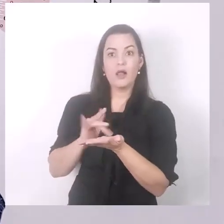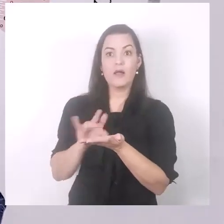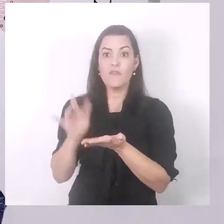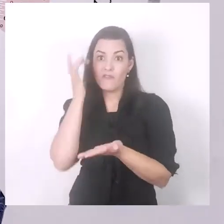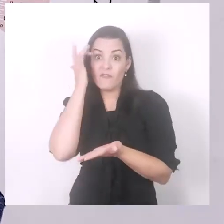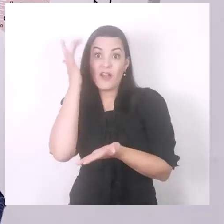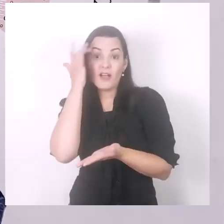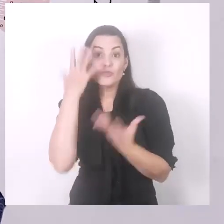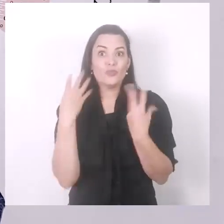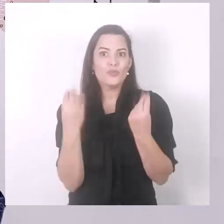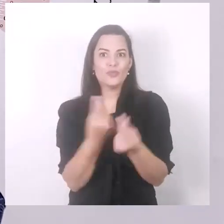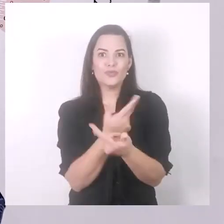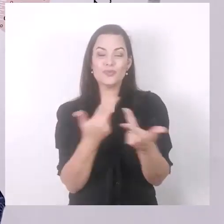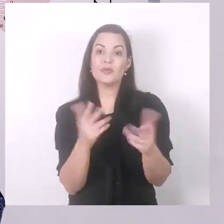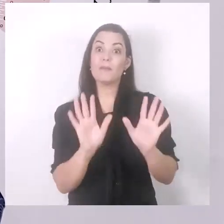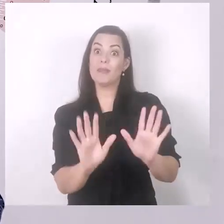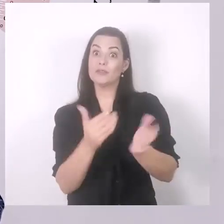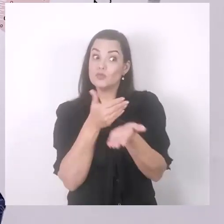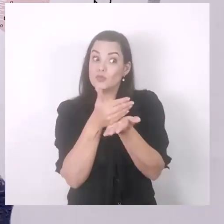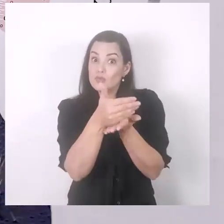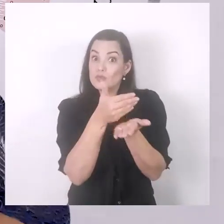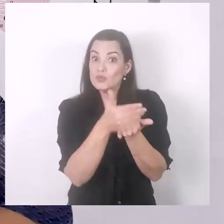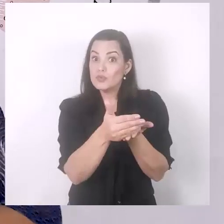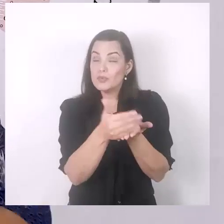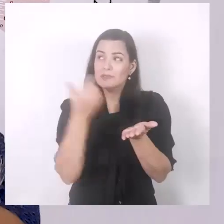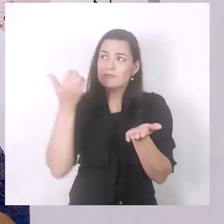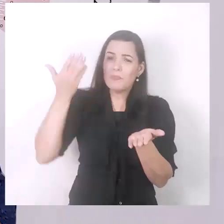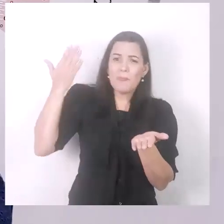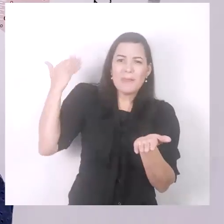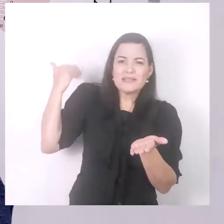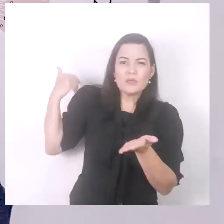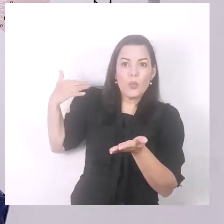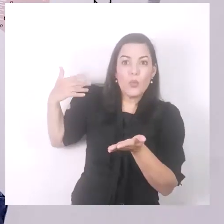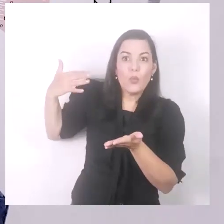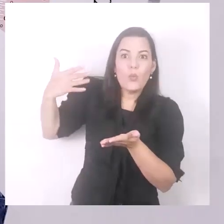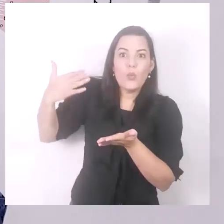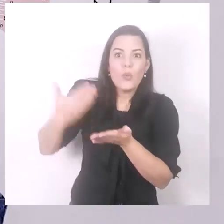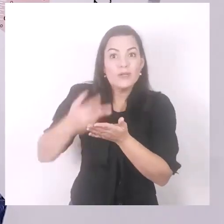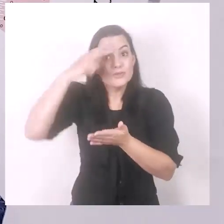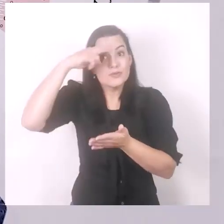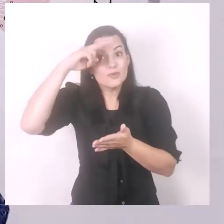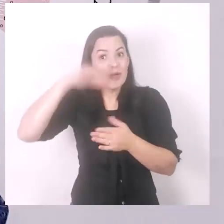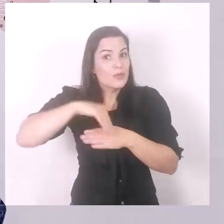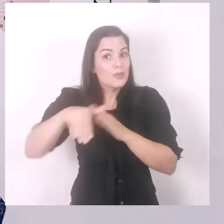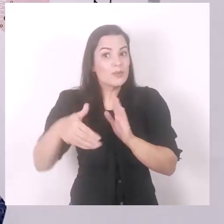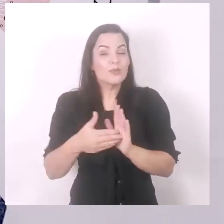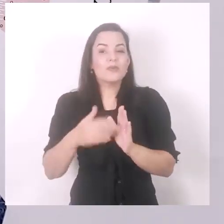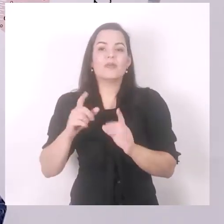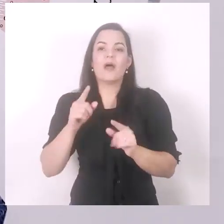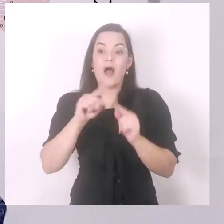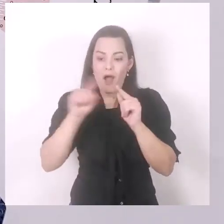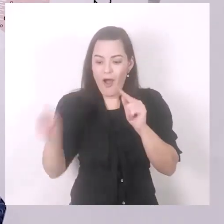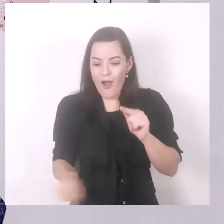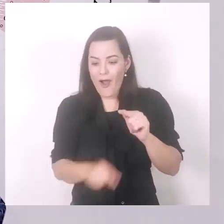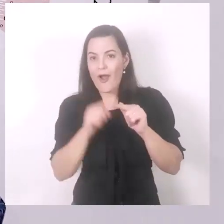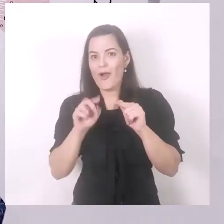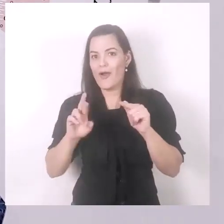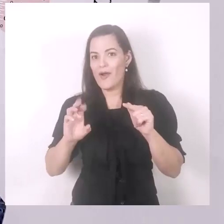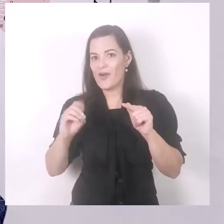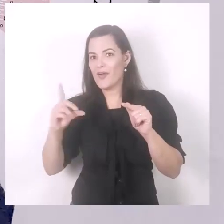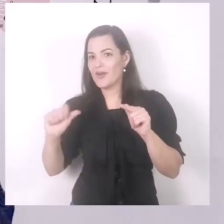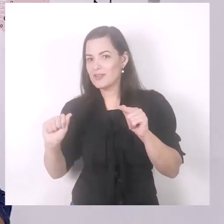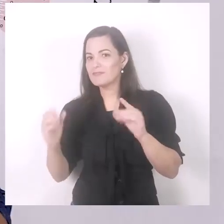coisas, mas lá no comecinho de toda essa história, a roda foi uma grande